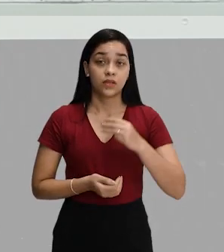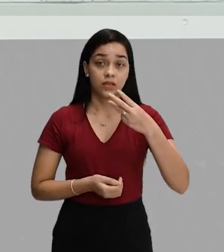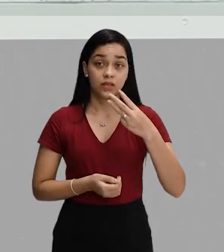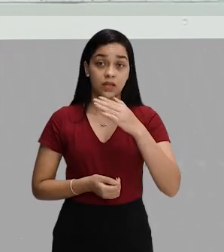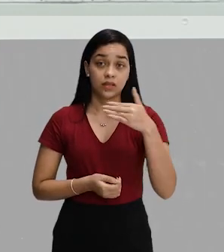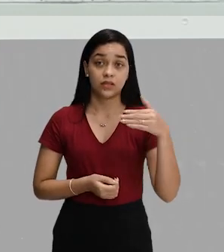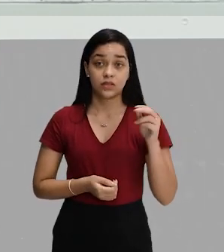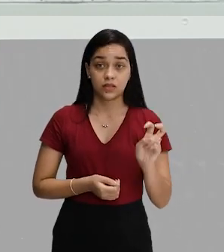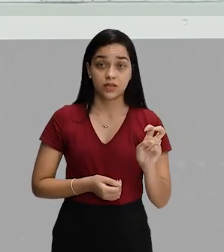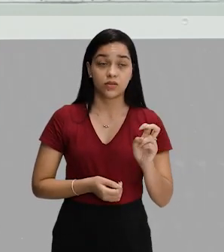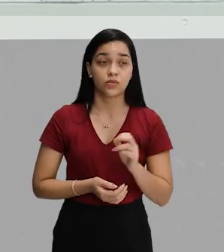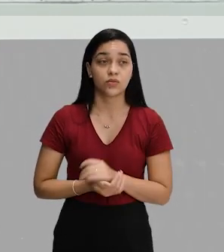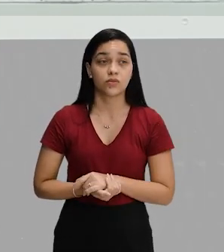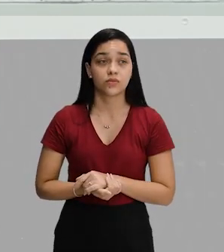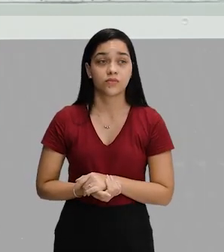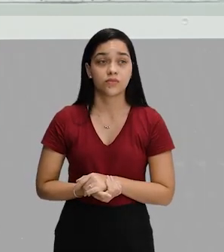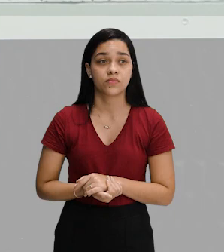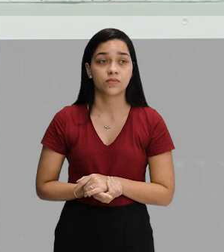3/5.